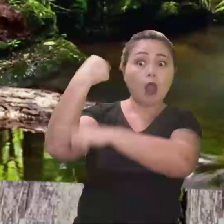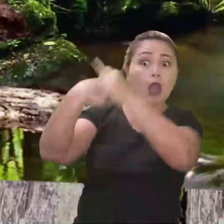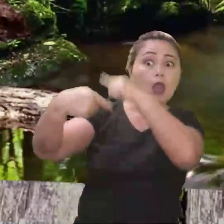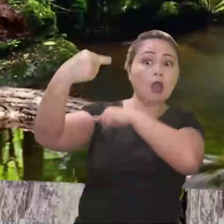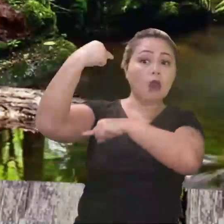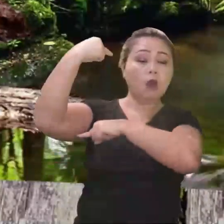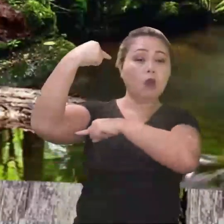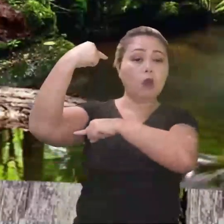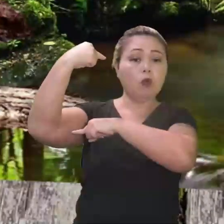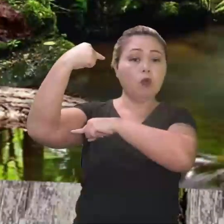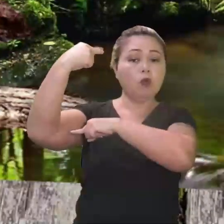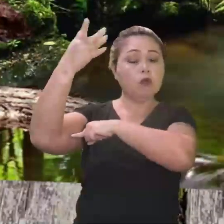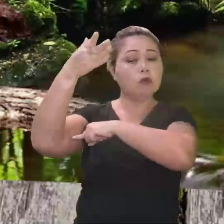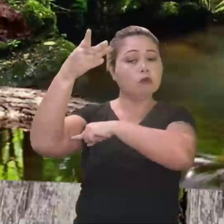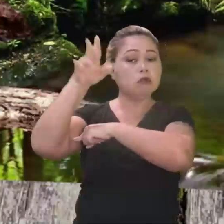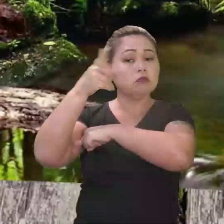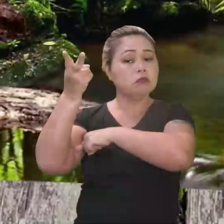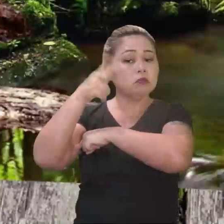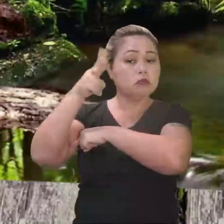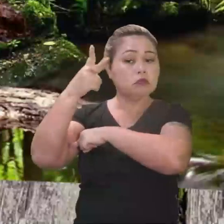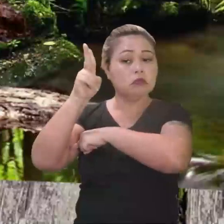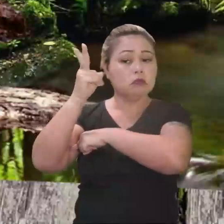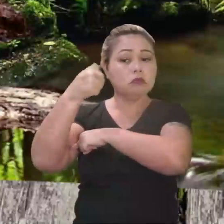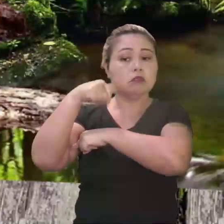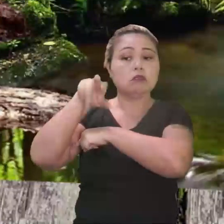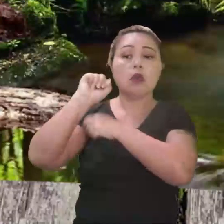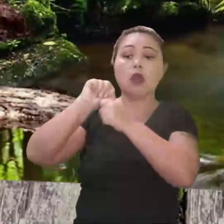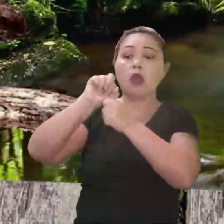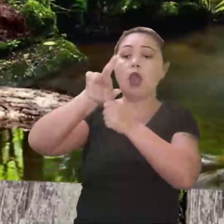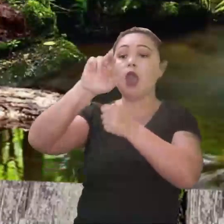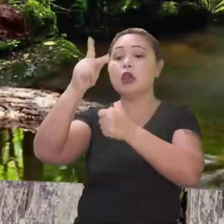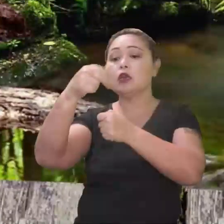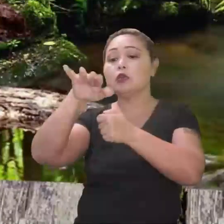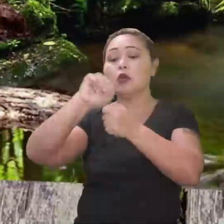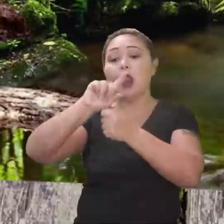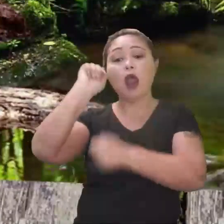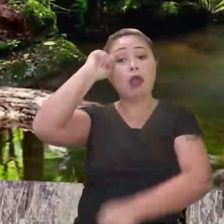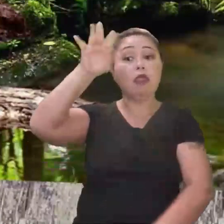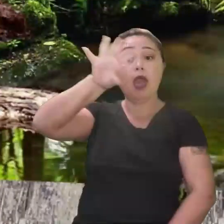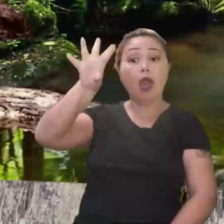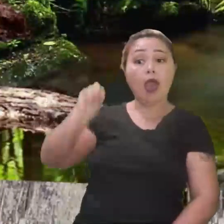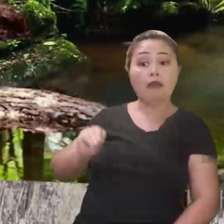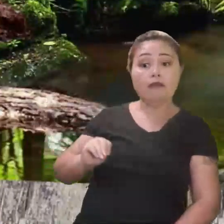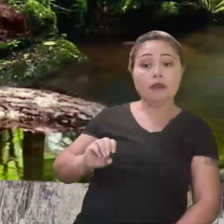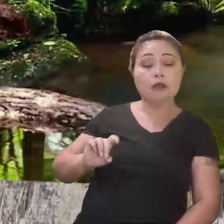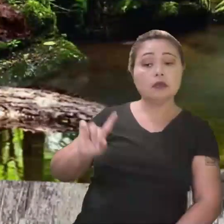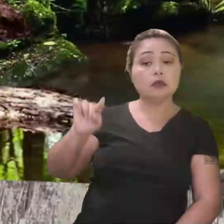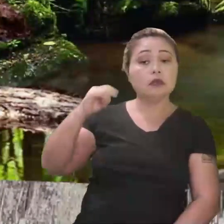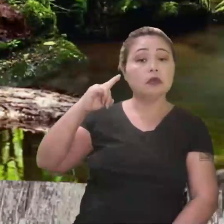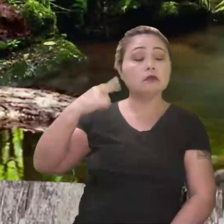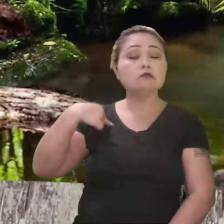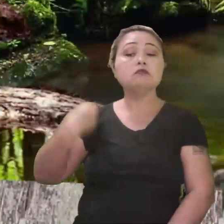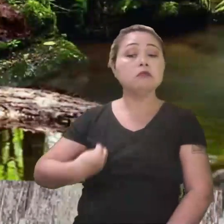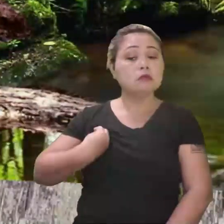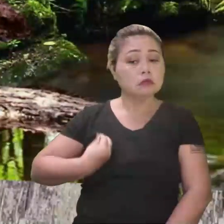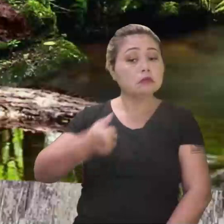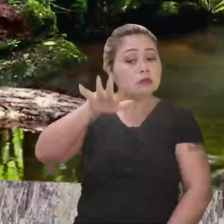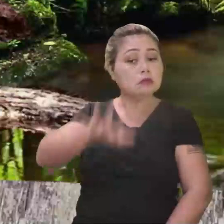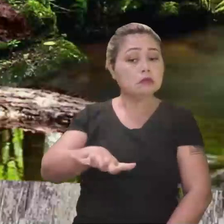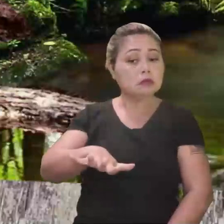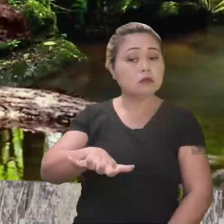ancestral ali, parente dos rinocerontes, né? Lá da África, viveram